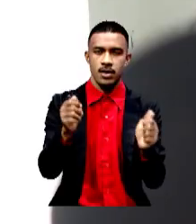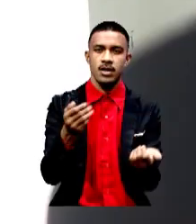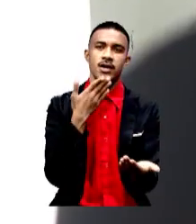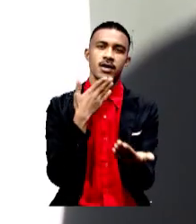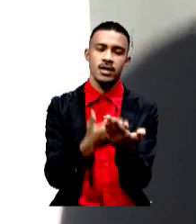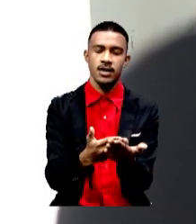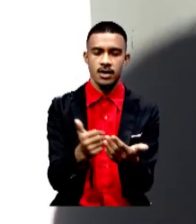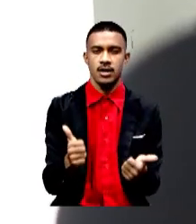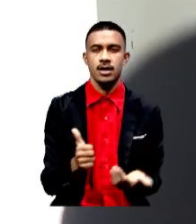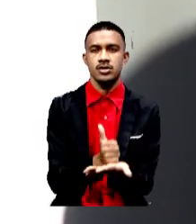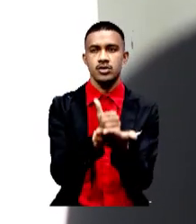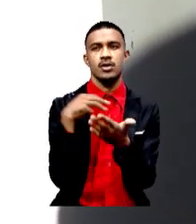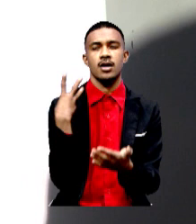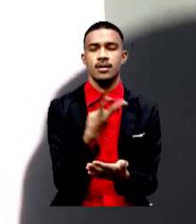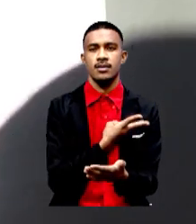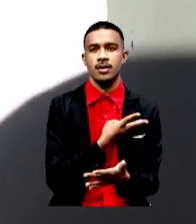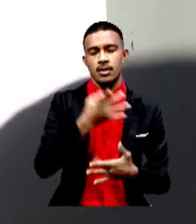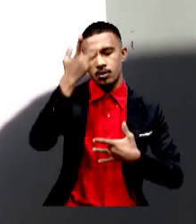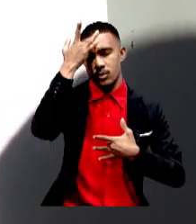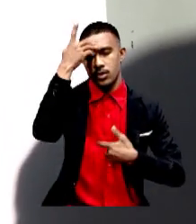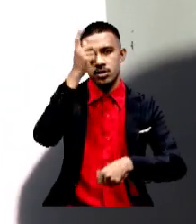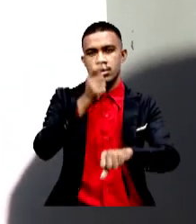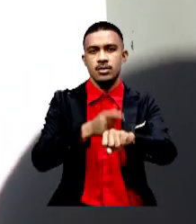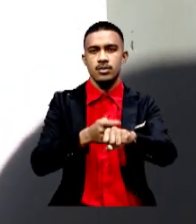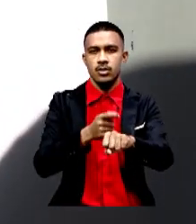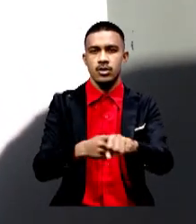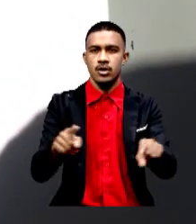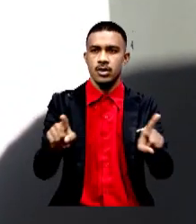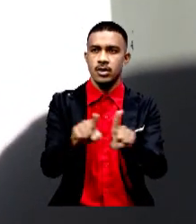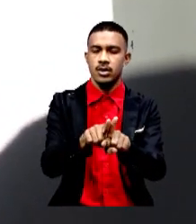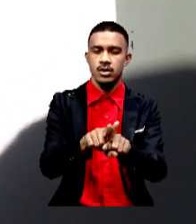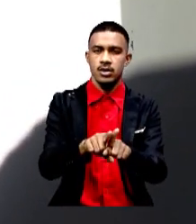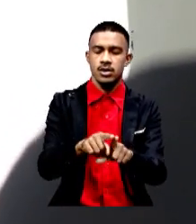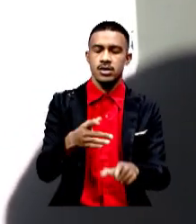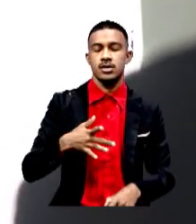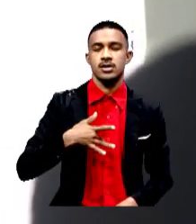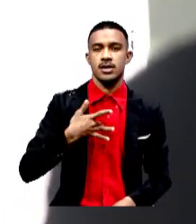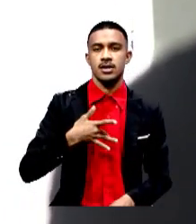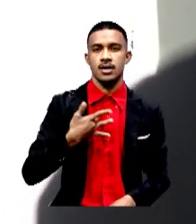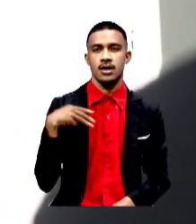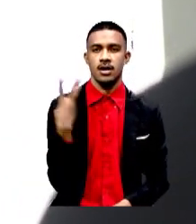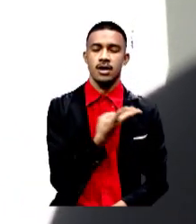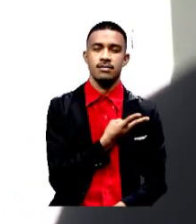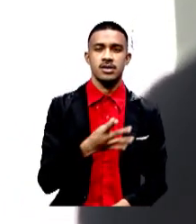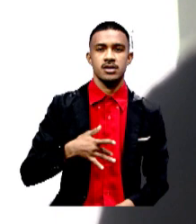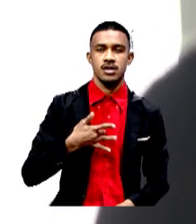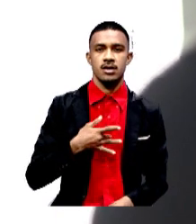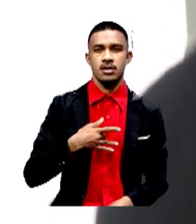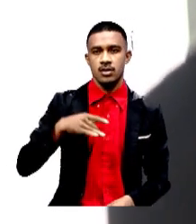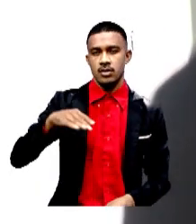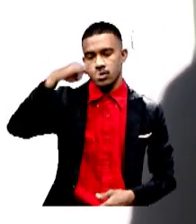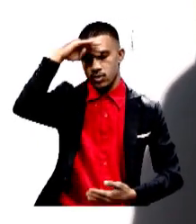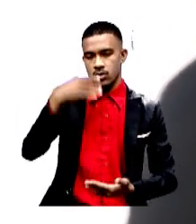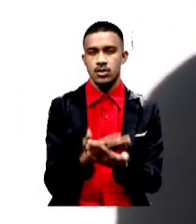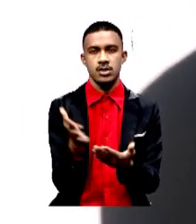rumo san mora san tilante ne senti ami senti wan san sa lakmatik pesan ami